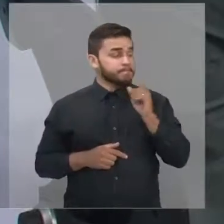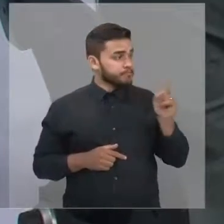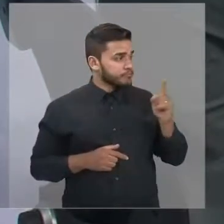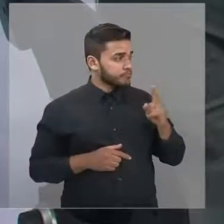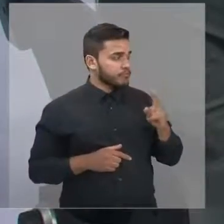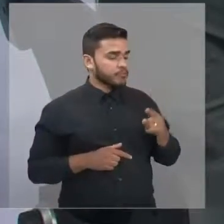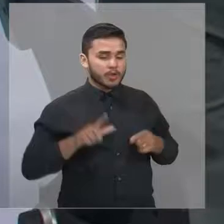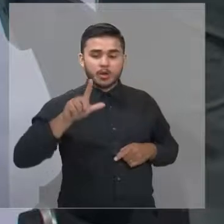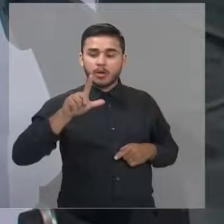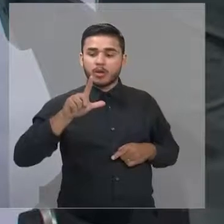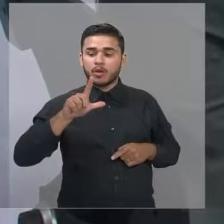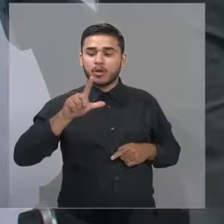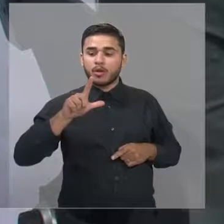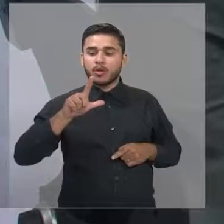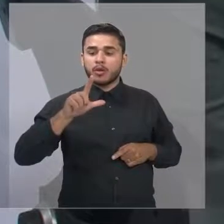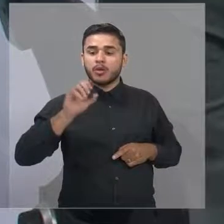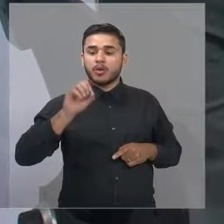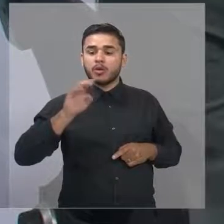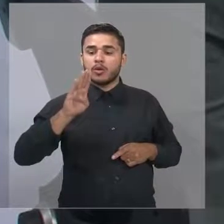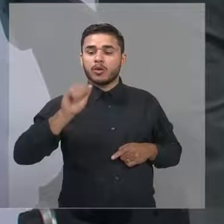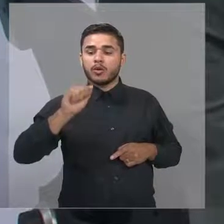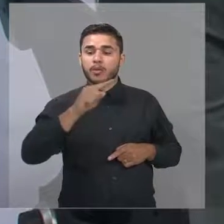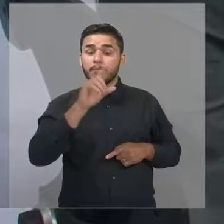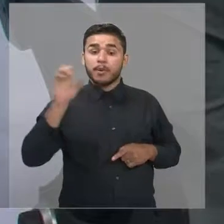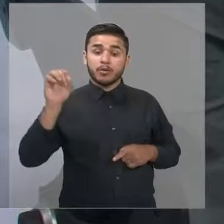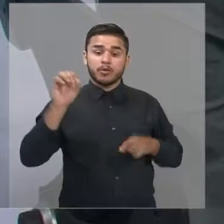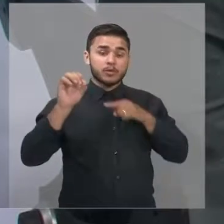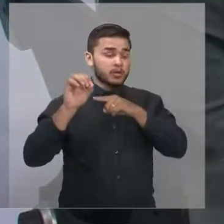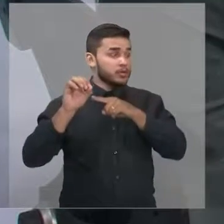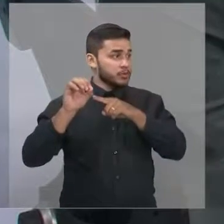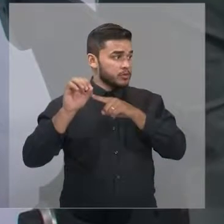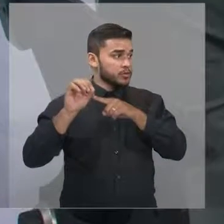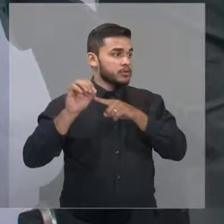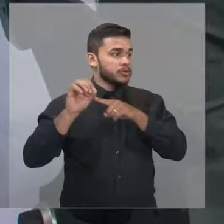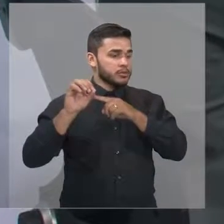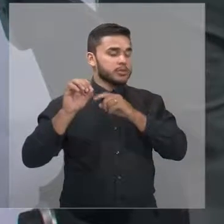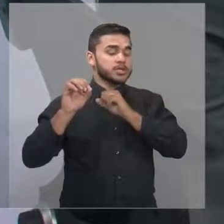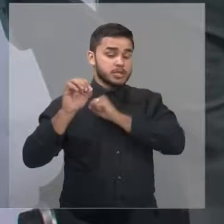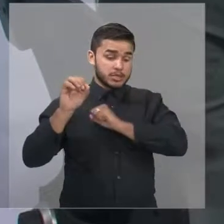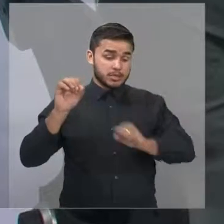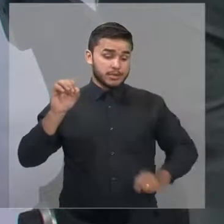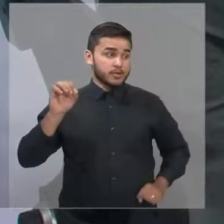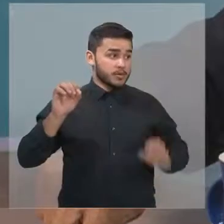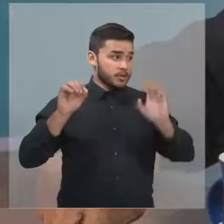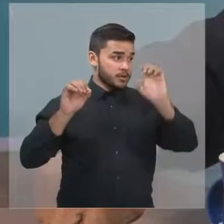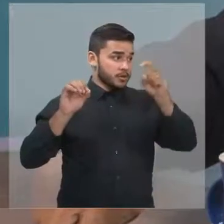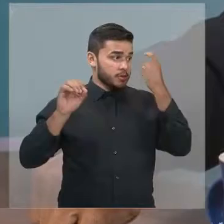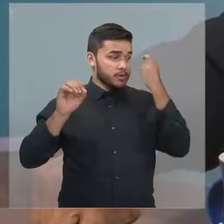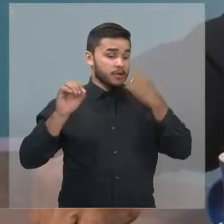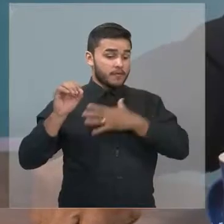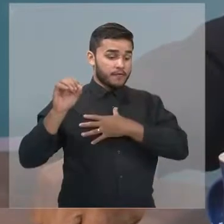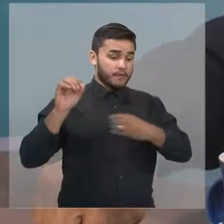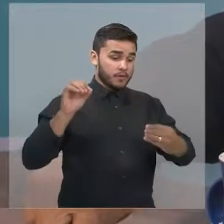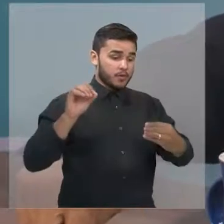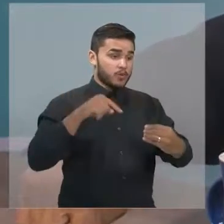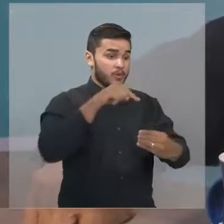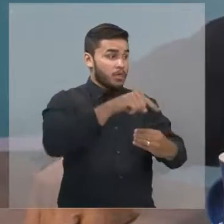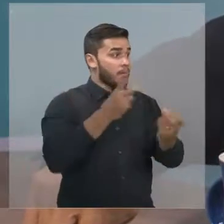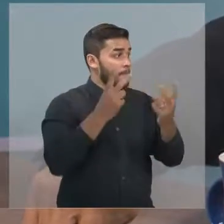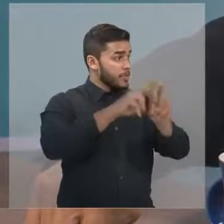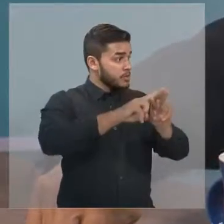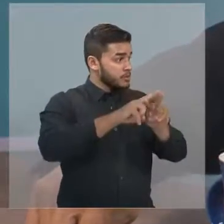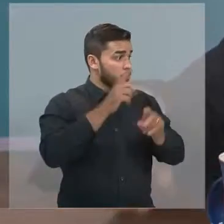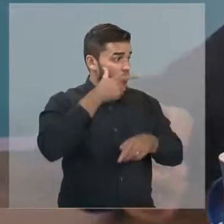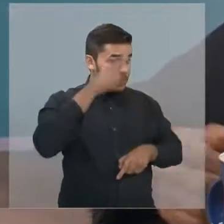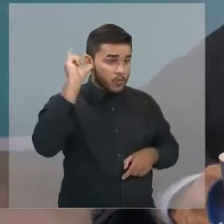Lobão foi preso ontem, do ministro do senador. O ex-senador e ex-ministro Edson O pai Lobão. dele está indiciado, ou